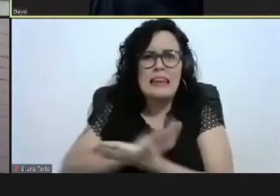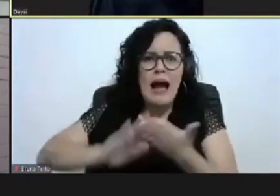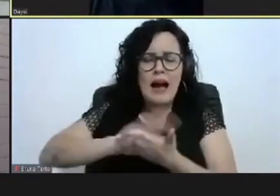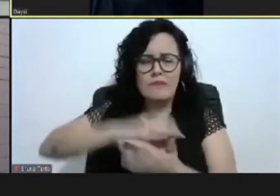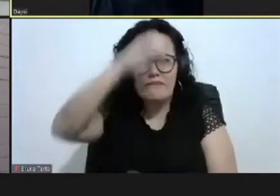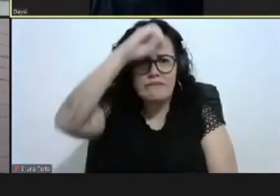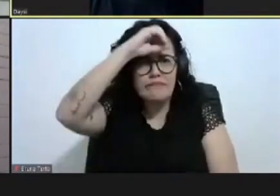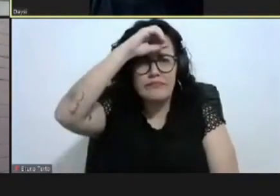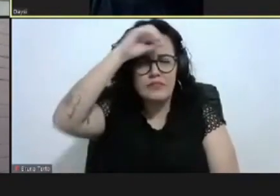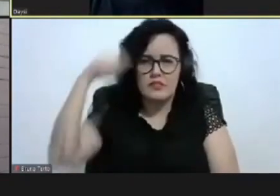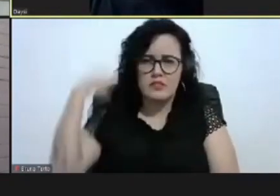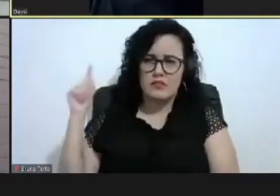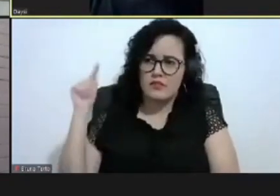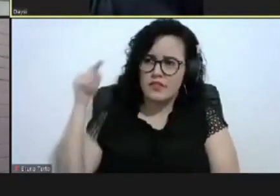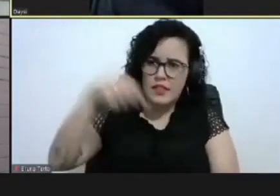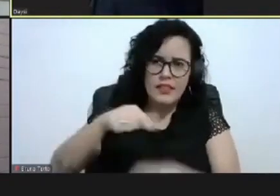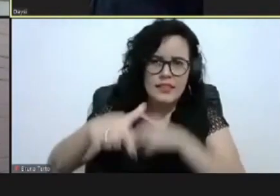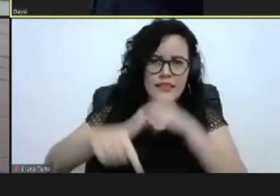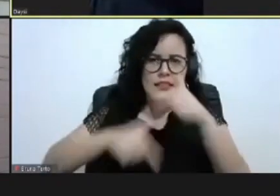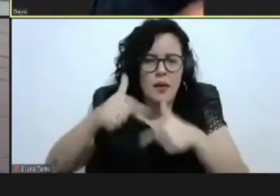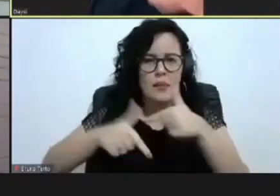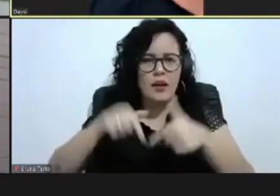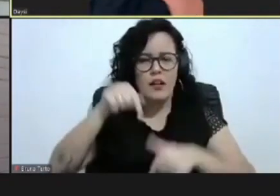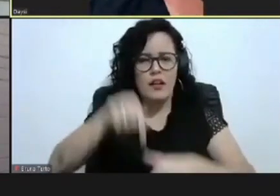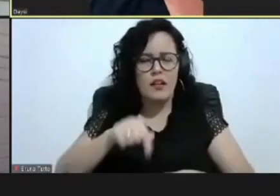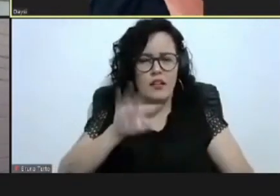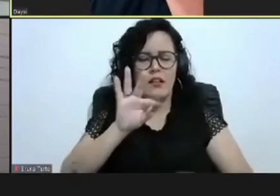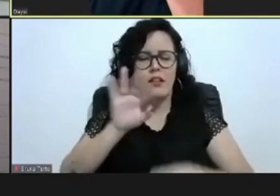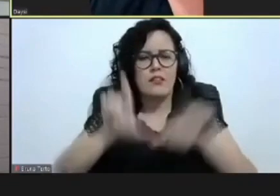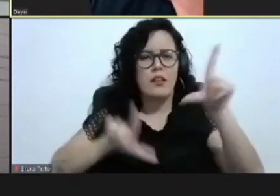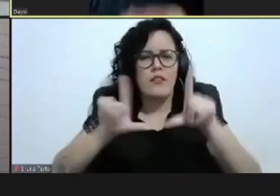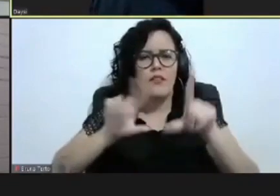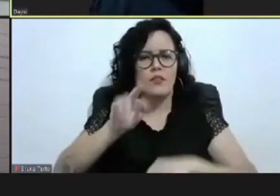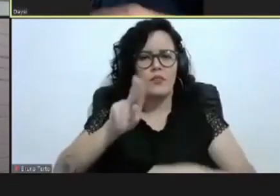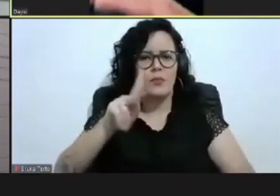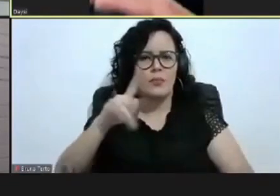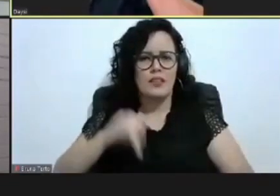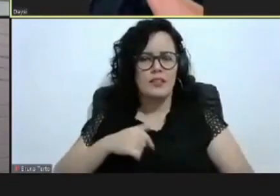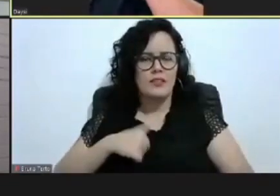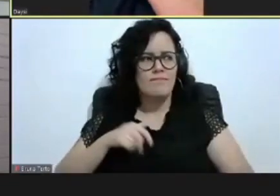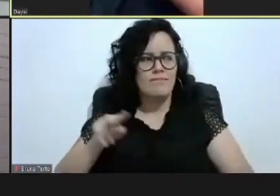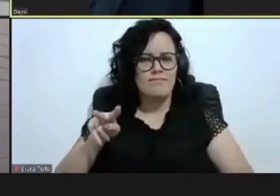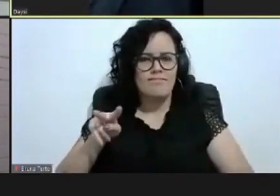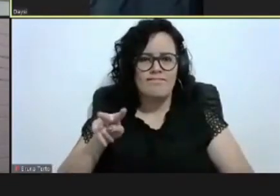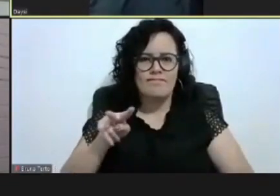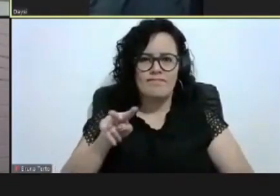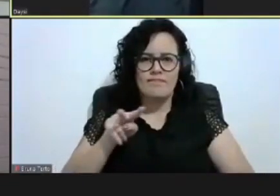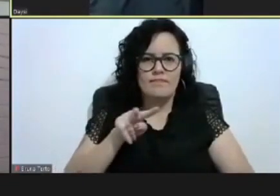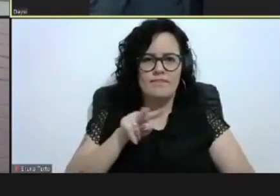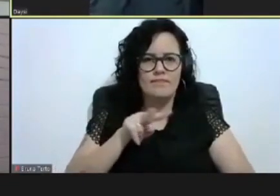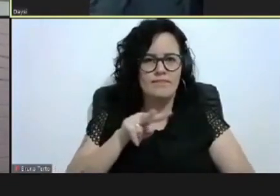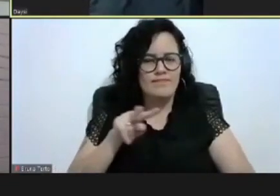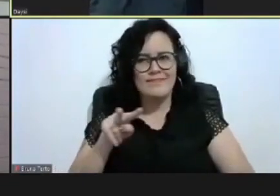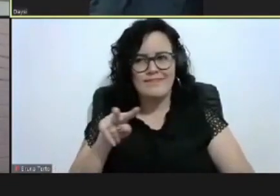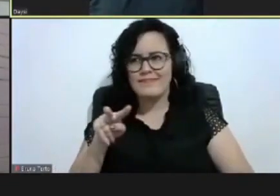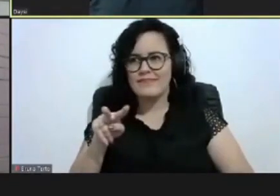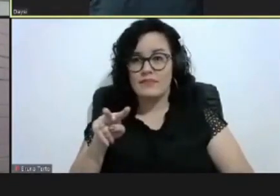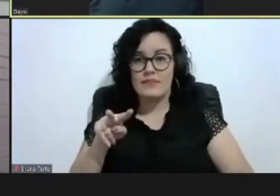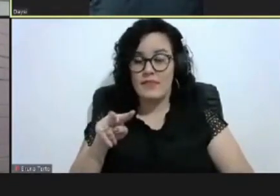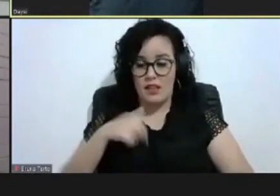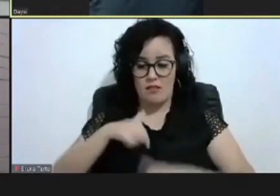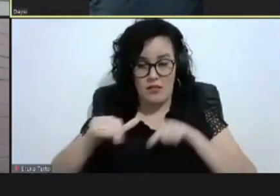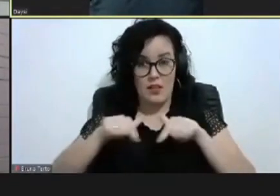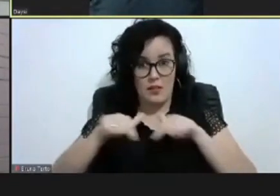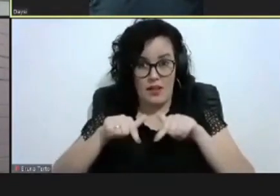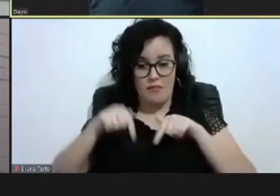e trabalhei na TV Tupi, então, esse tempo todo, num ambiente onde, assim, o andar de cima, que era onde